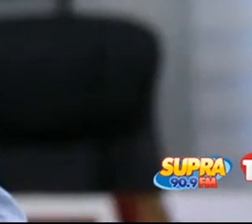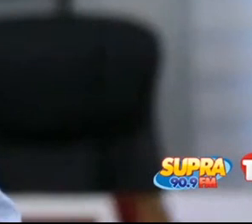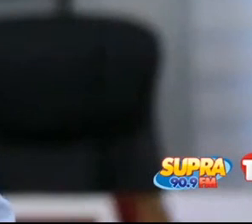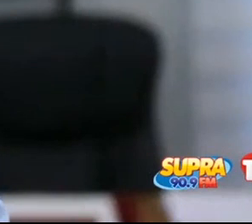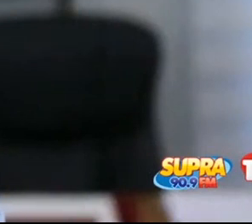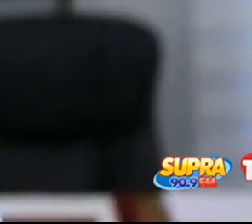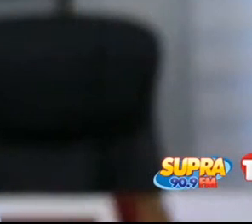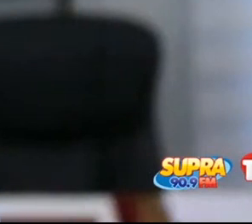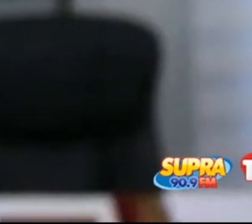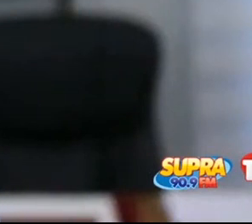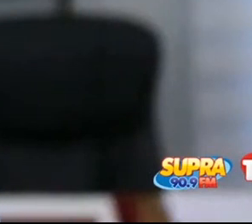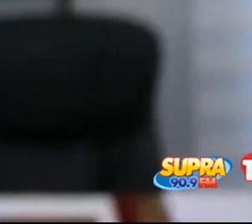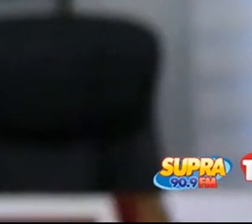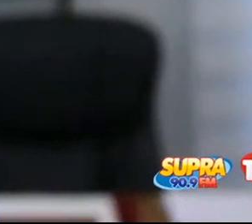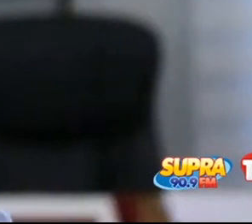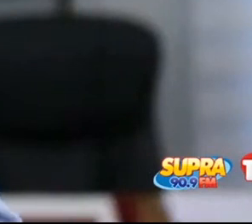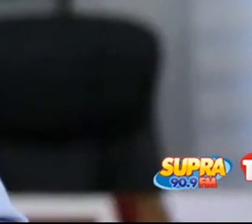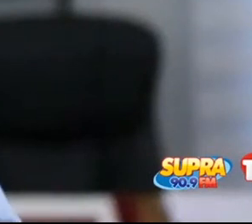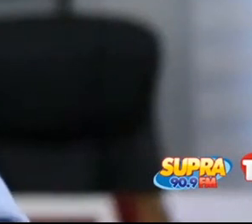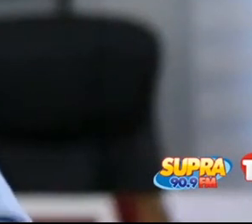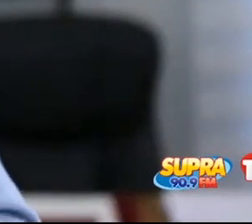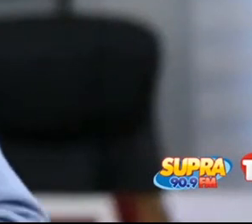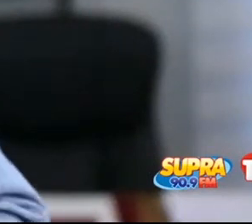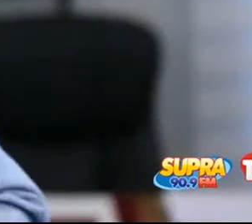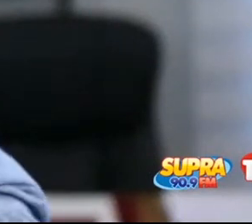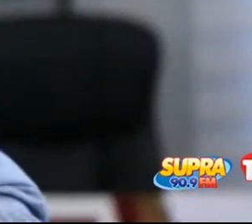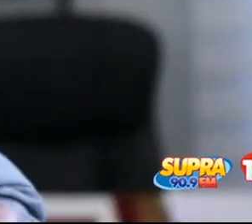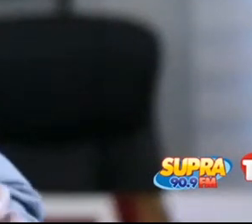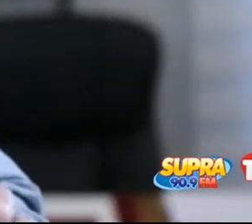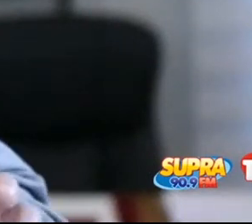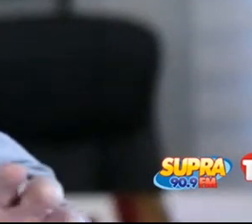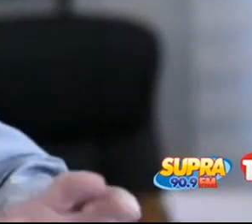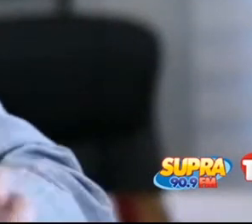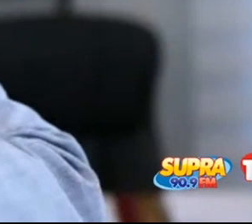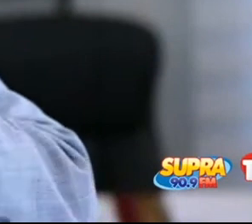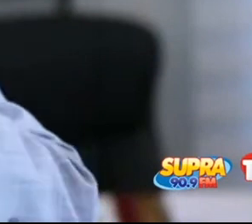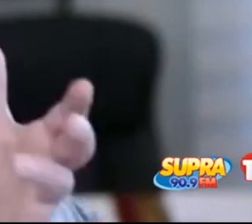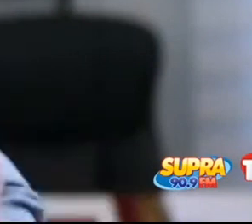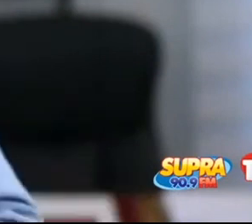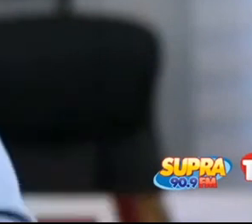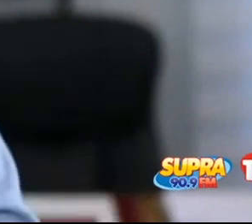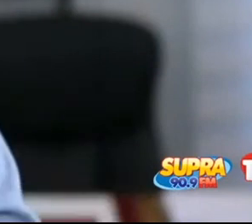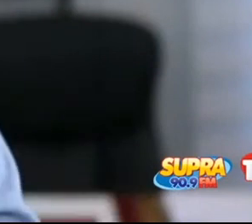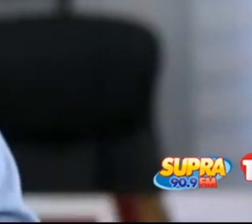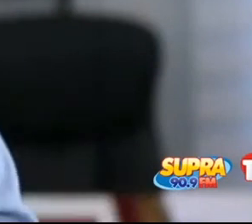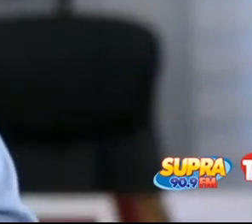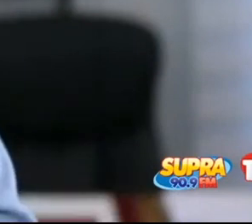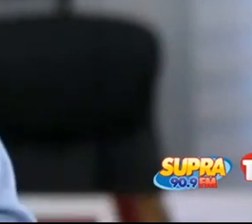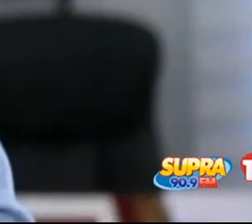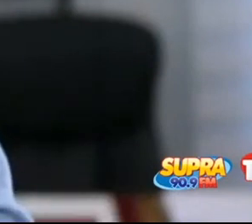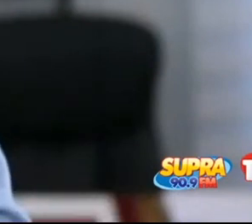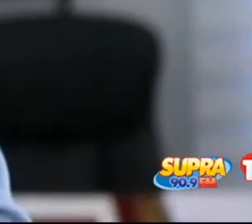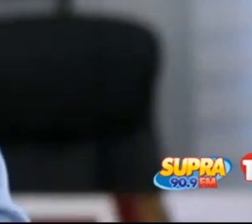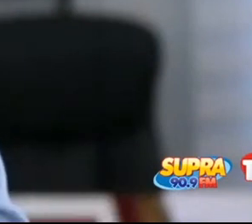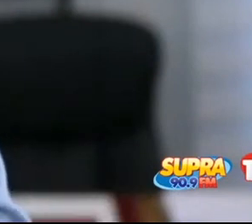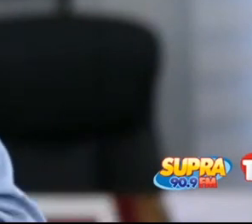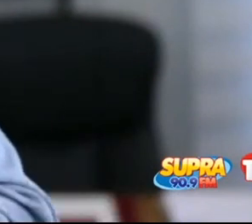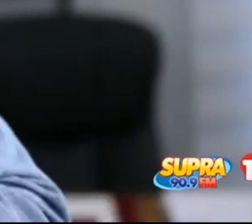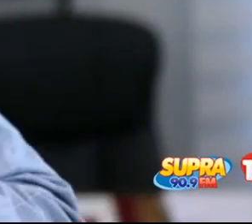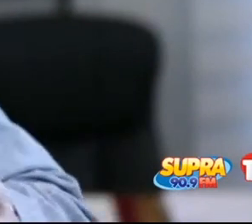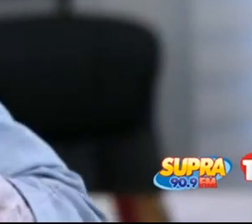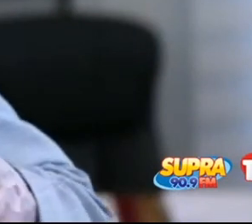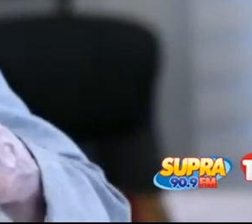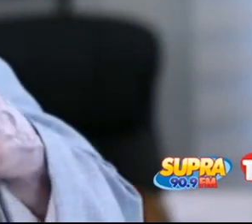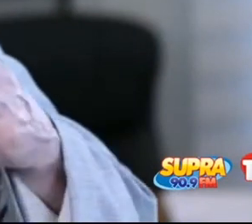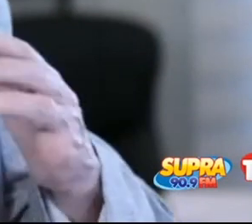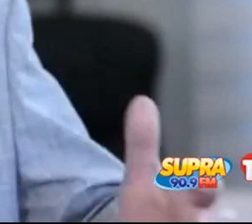muita cidade do plano piloto, sabe, do entorno, foram criadas de forma desordenada. Sabe? Foram